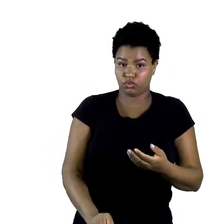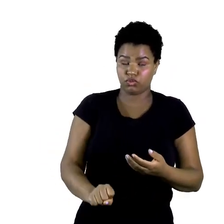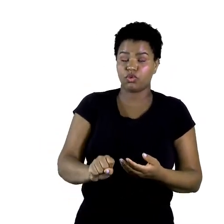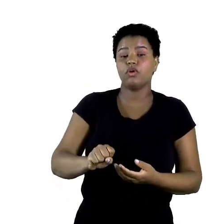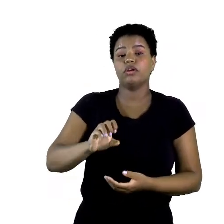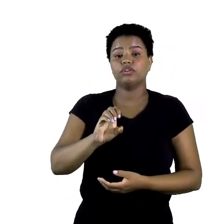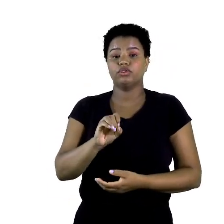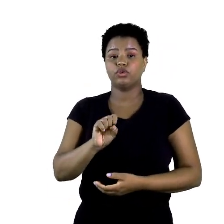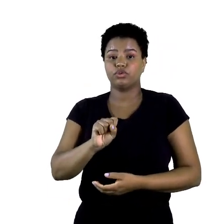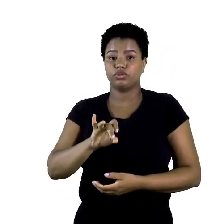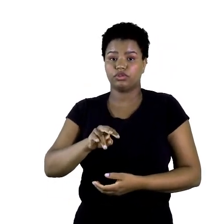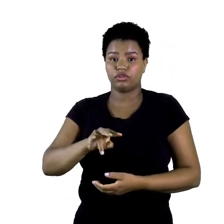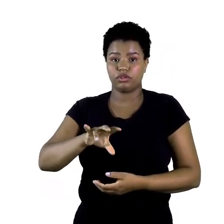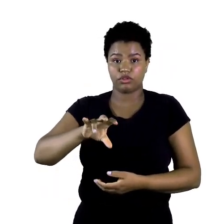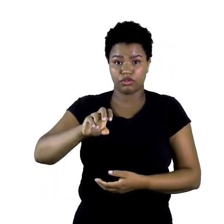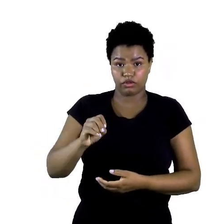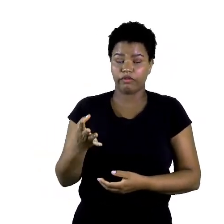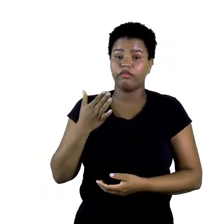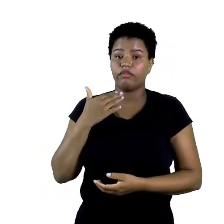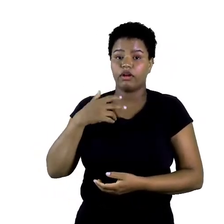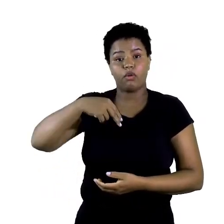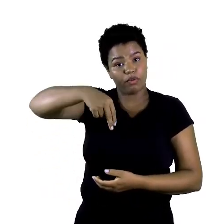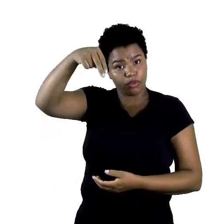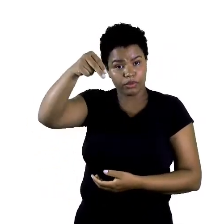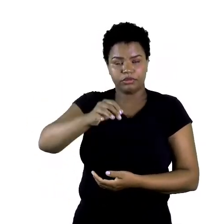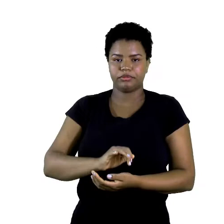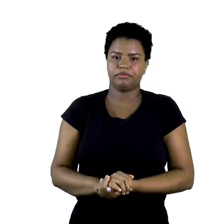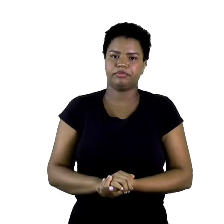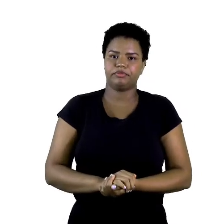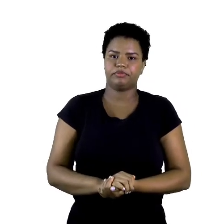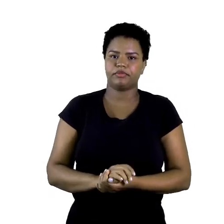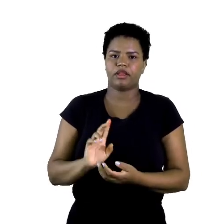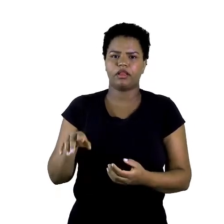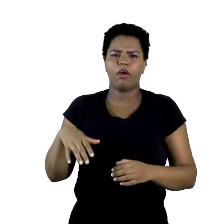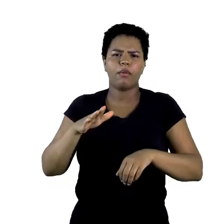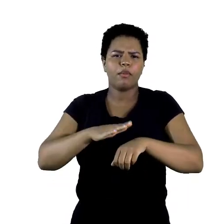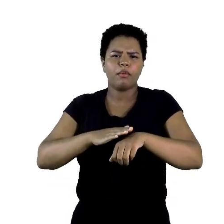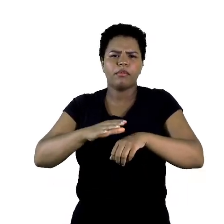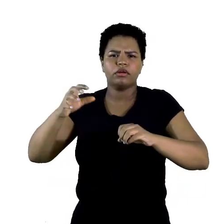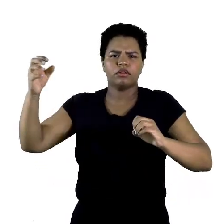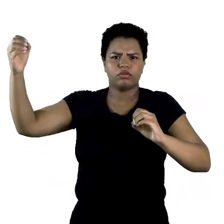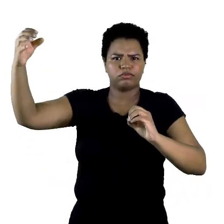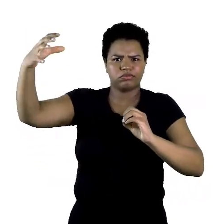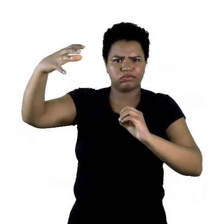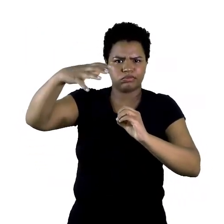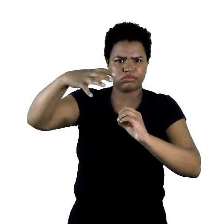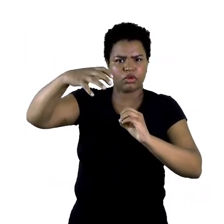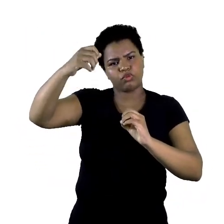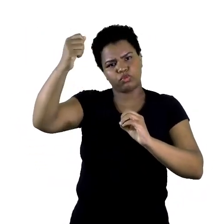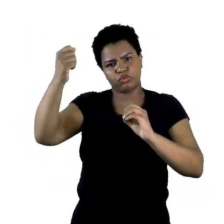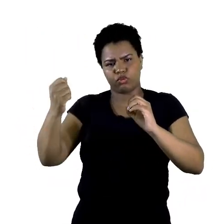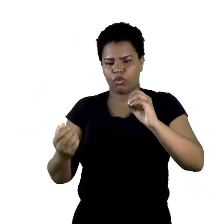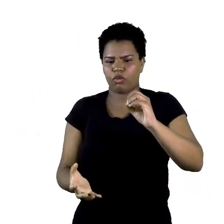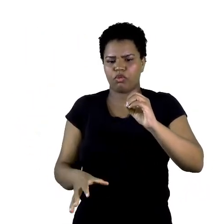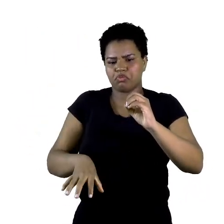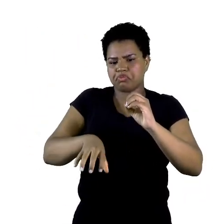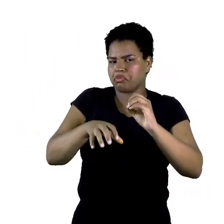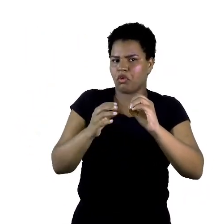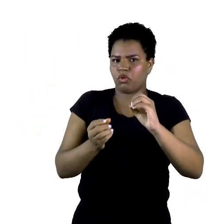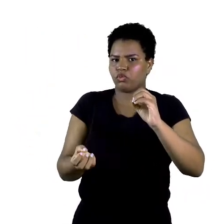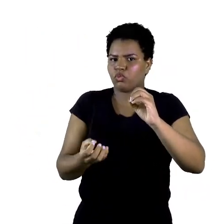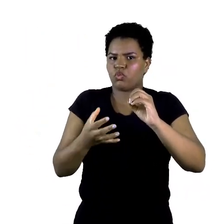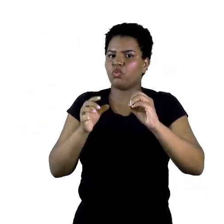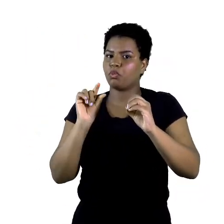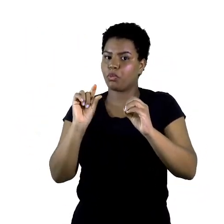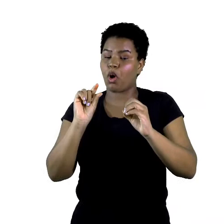o momento em que o hemisfério está mais iluminado pelo sol do que o outro. No caso, em um local será noite